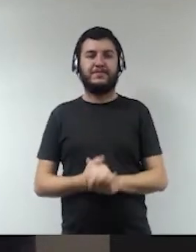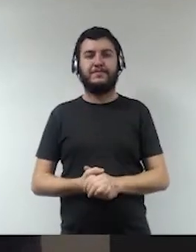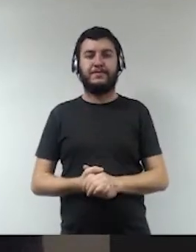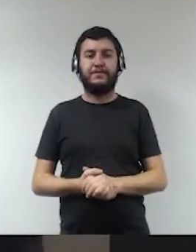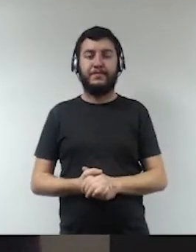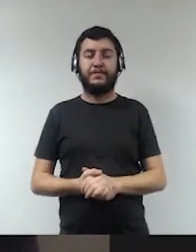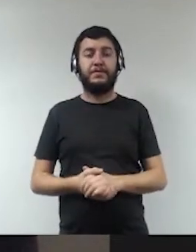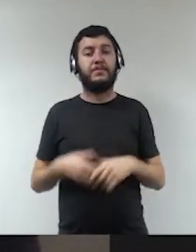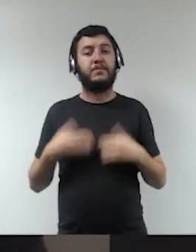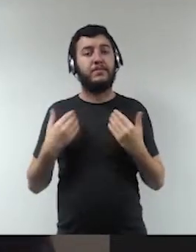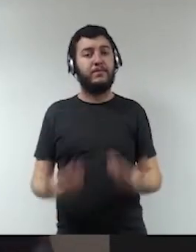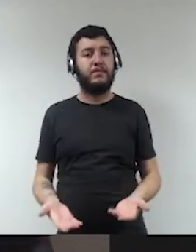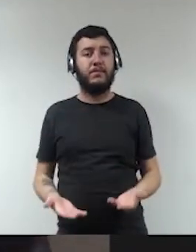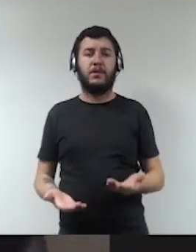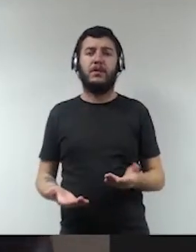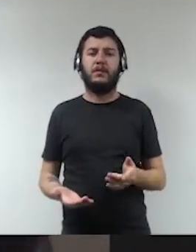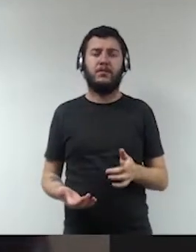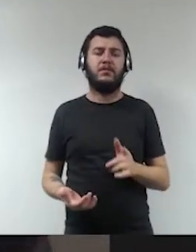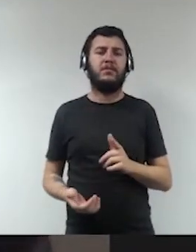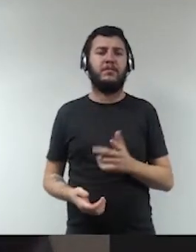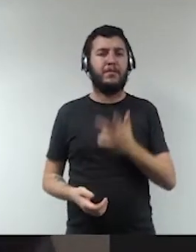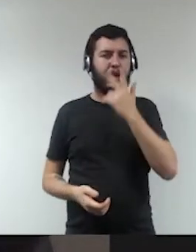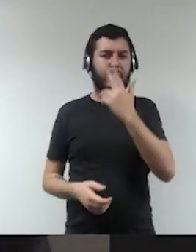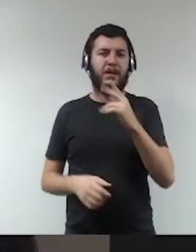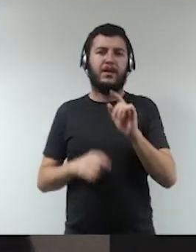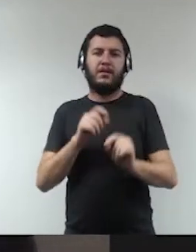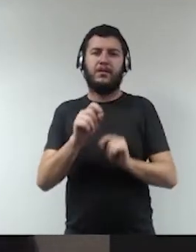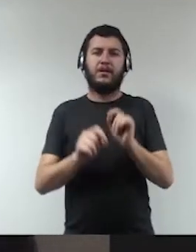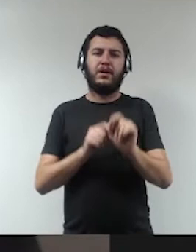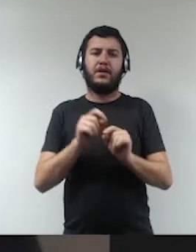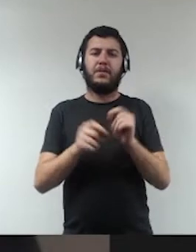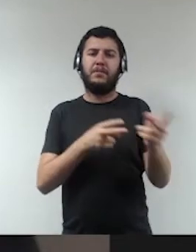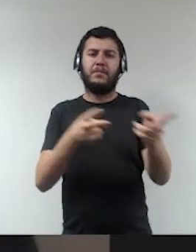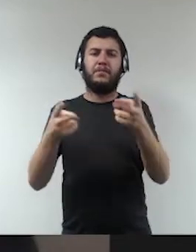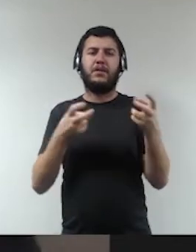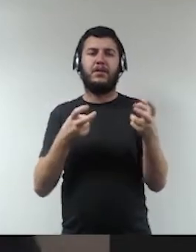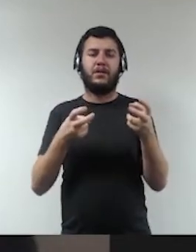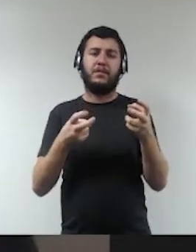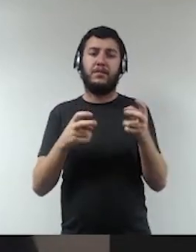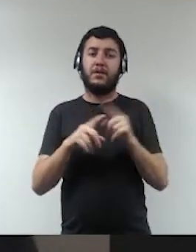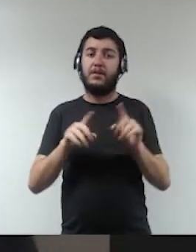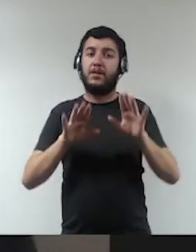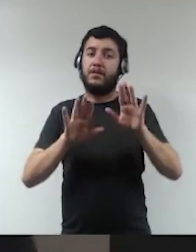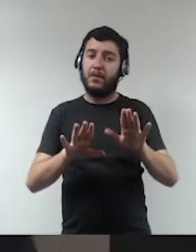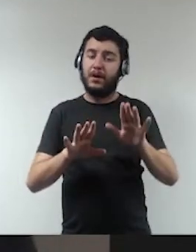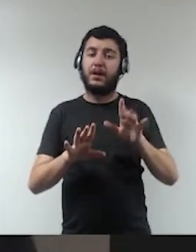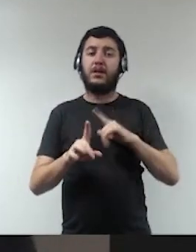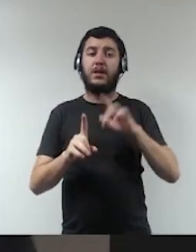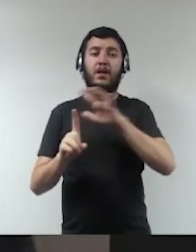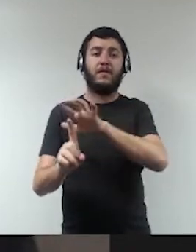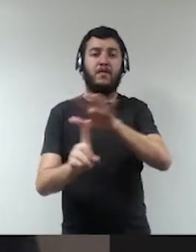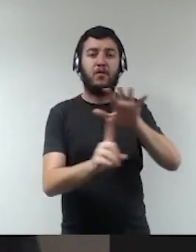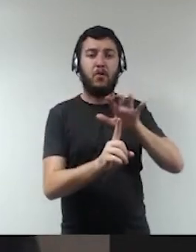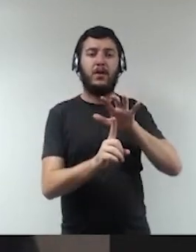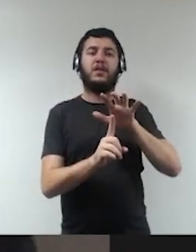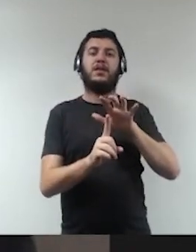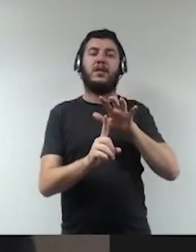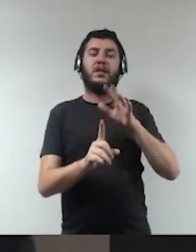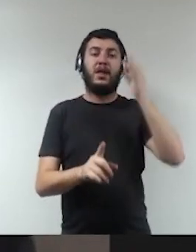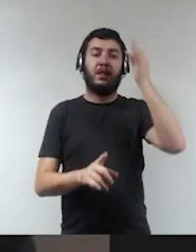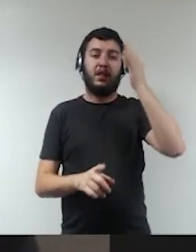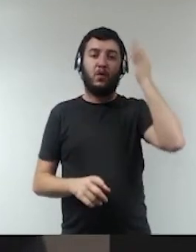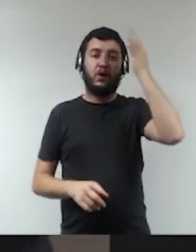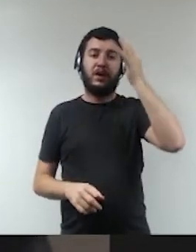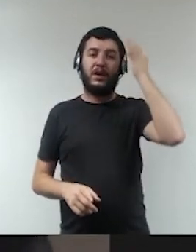Remanesce difusa uma percepção, sobretudo influenciada por aquela teoria